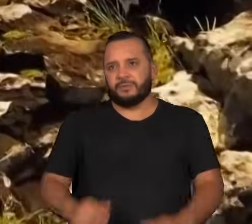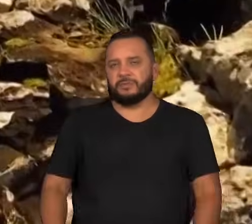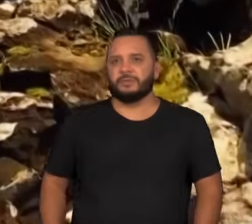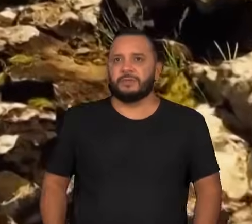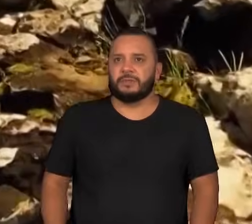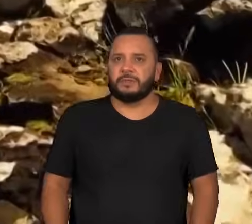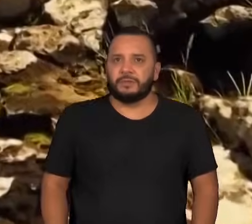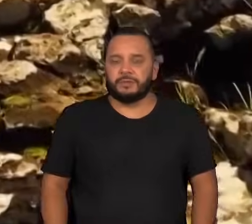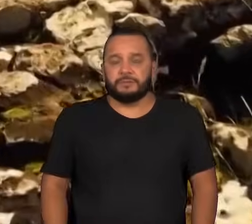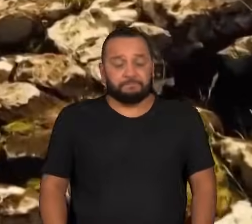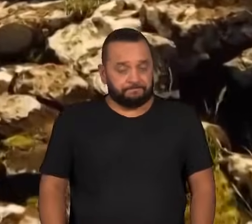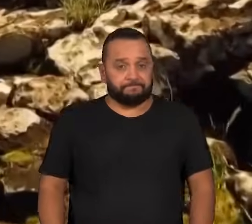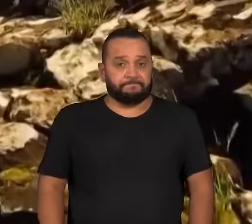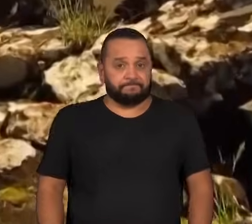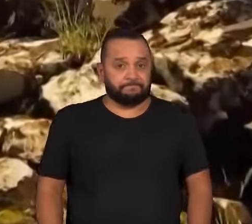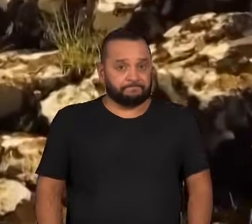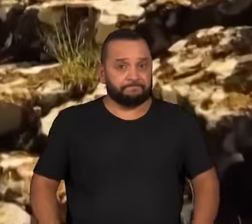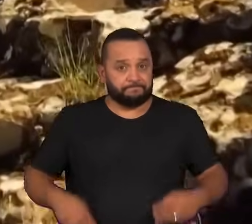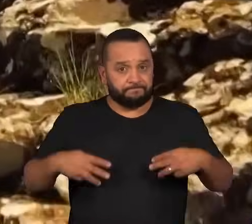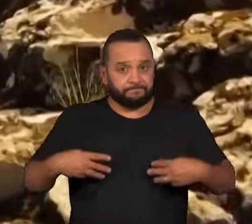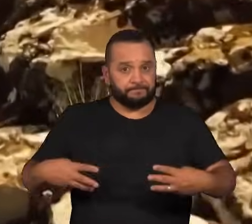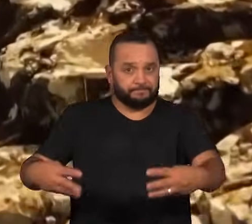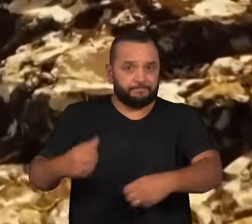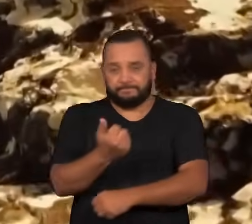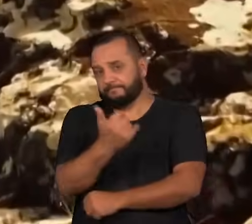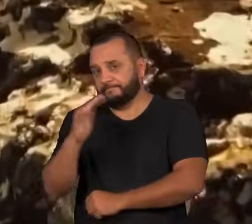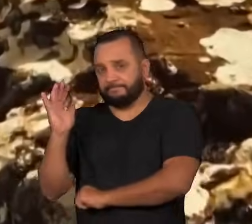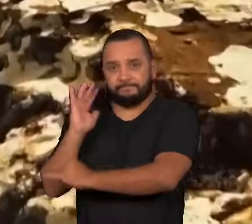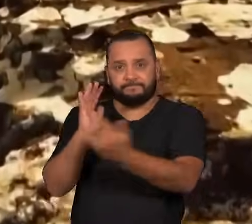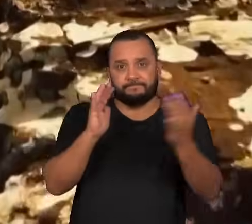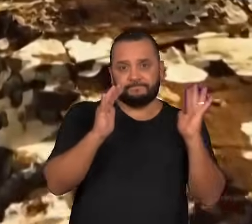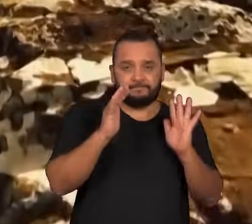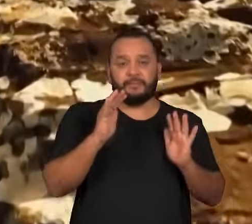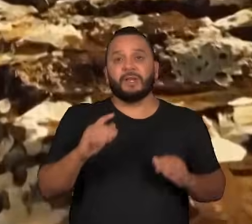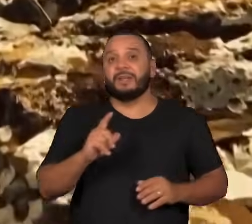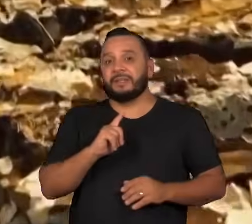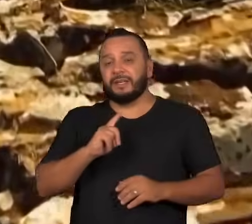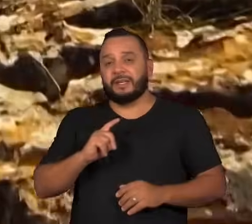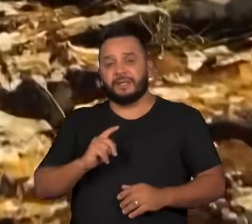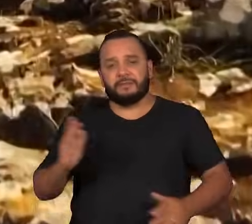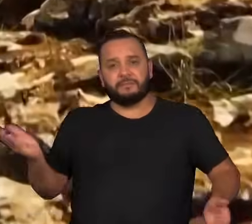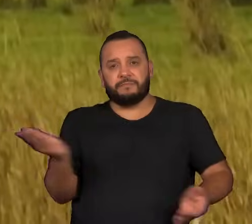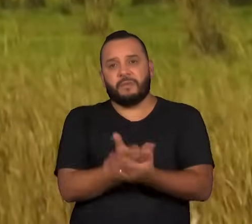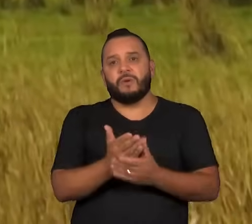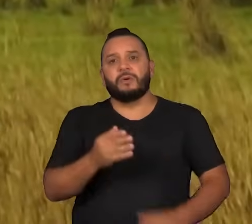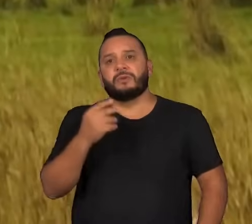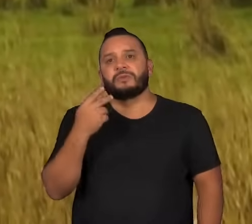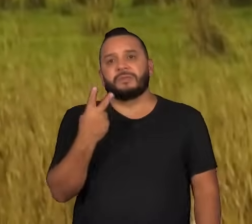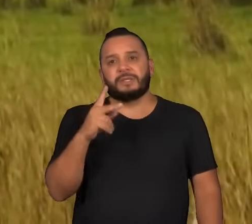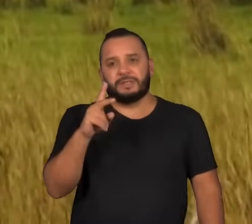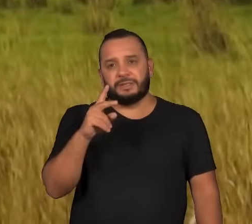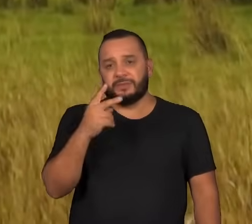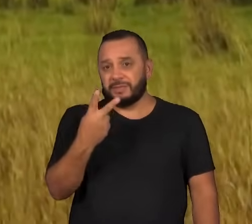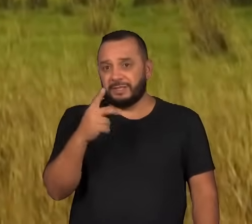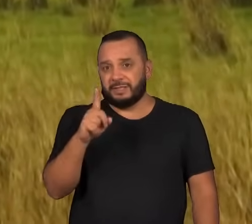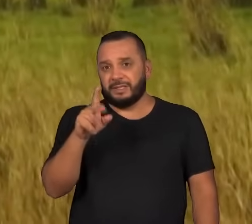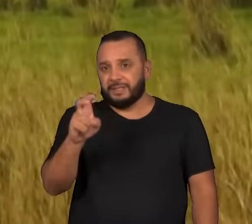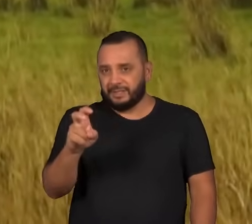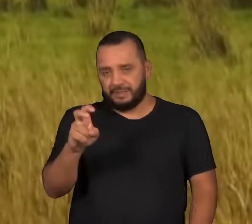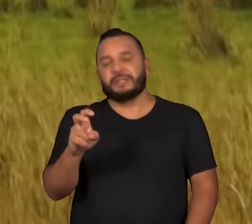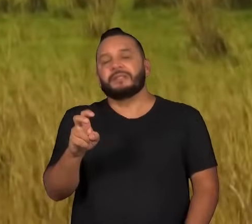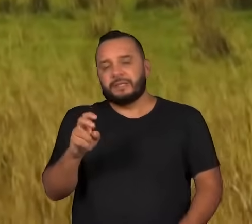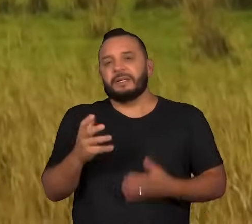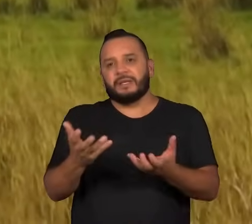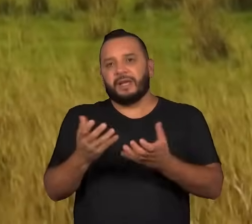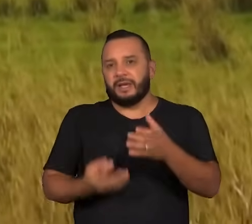Segundo o Ministério do Meio Ambiente, existem hoje 215 processos administrativos para a criação ou ampliação